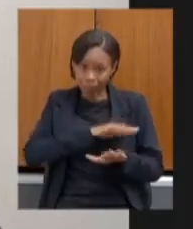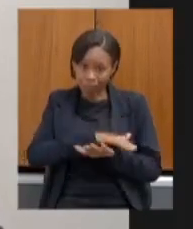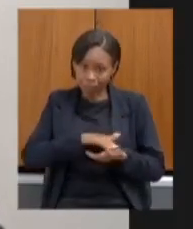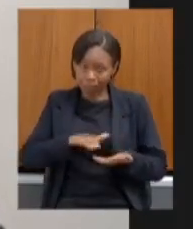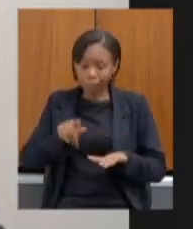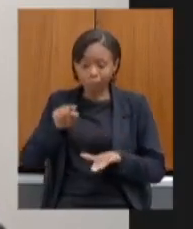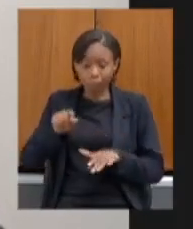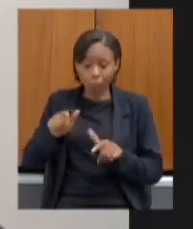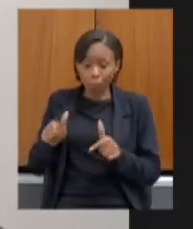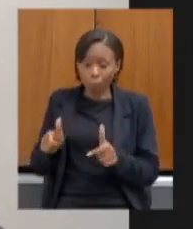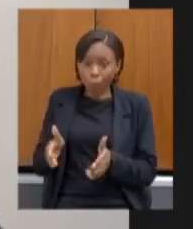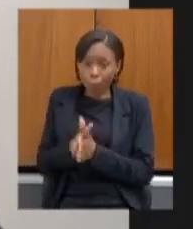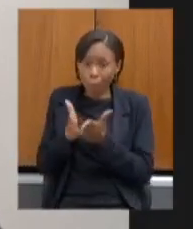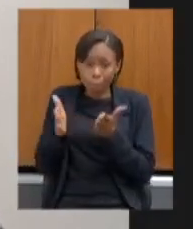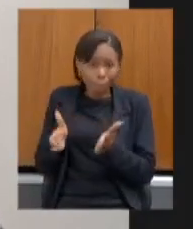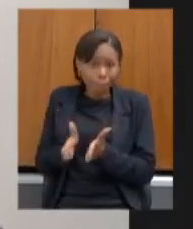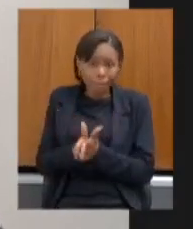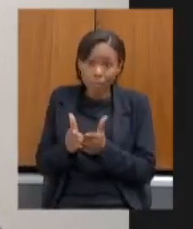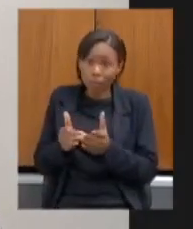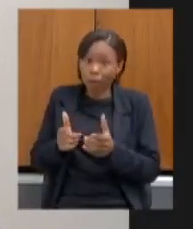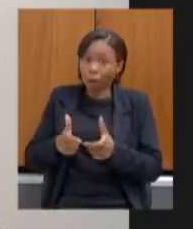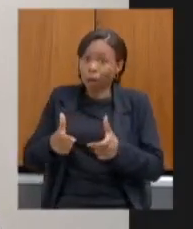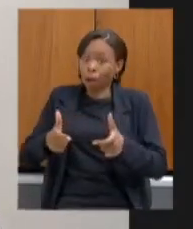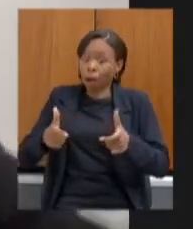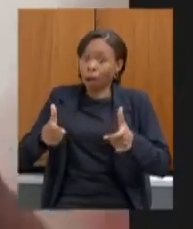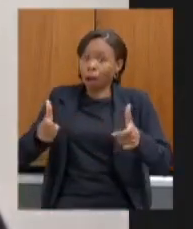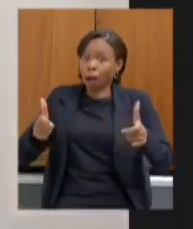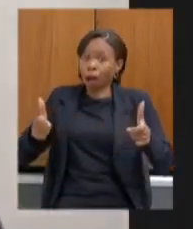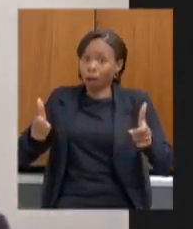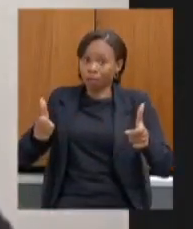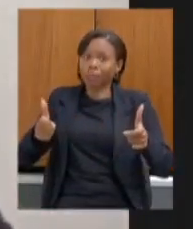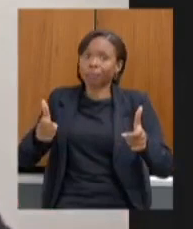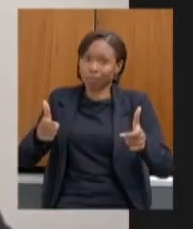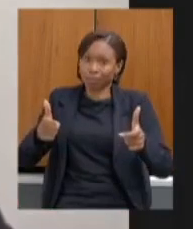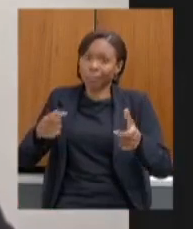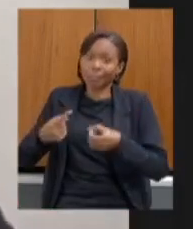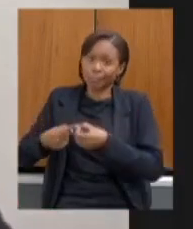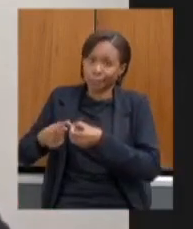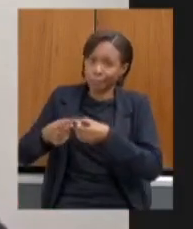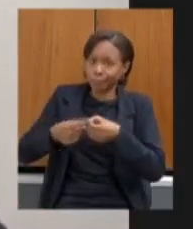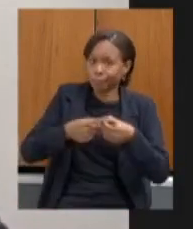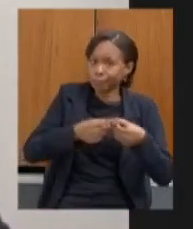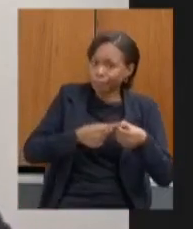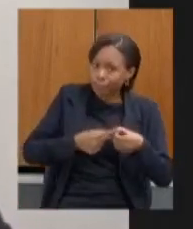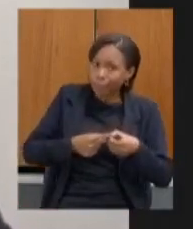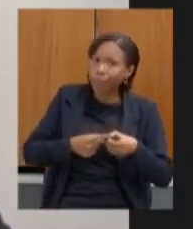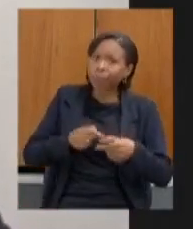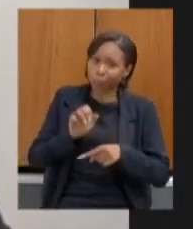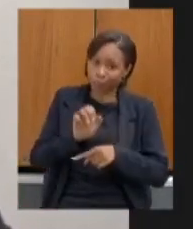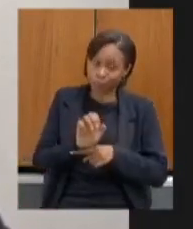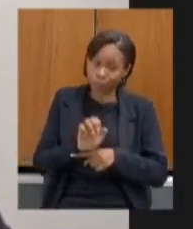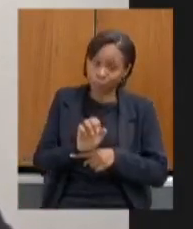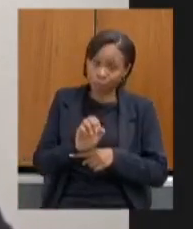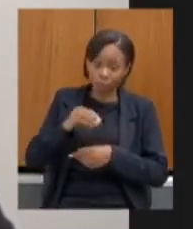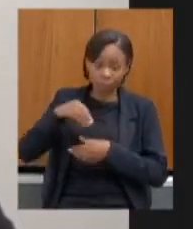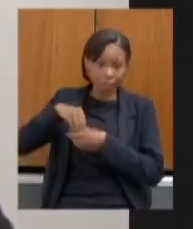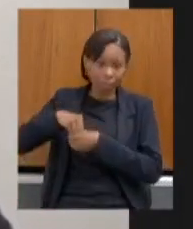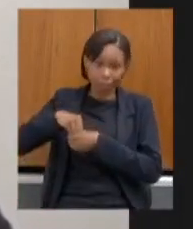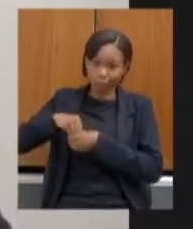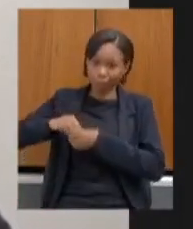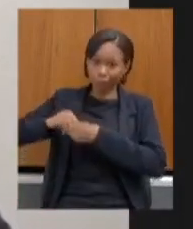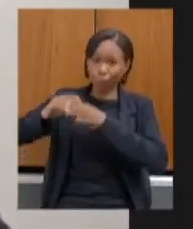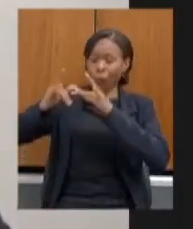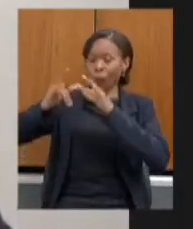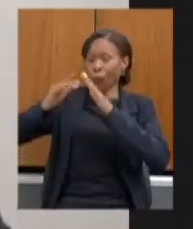materializa nos municípios, nos estados, não é lá no Palácio do Alvorada, então, eu queria saber se politicamente o